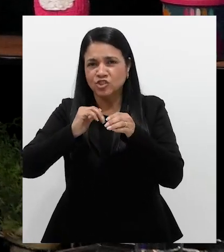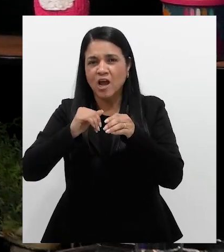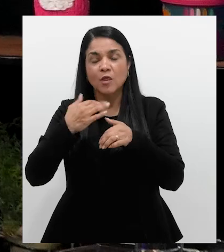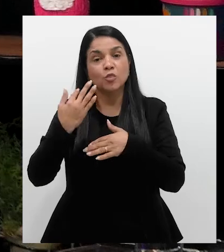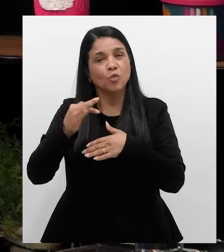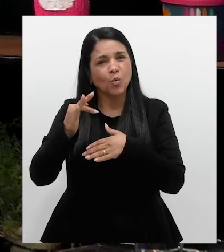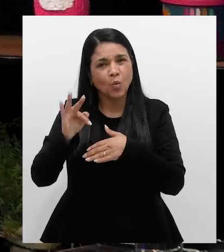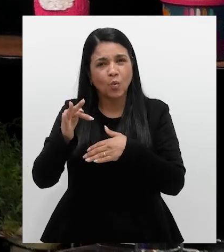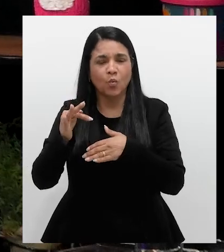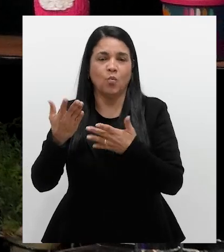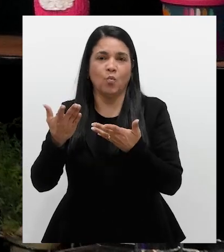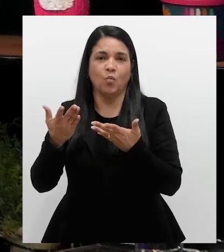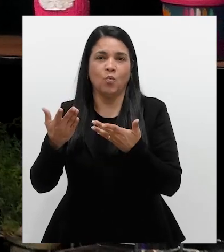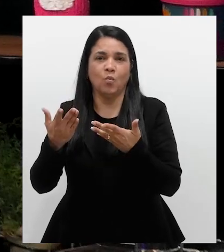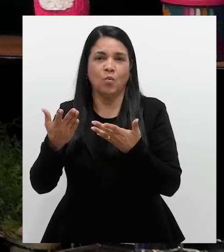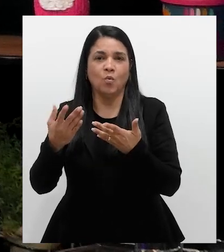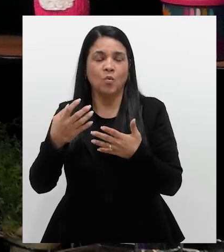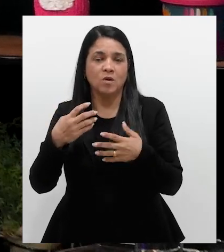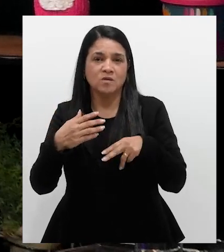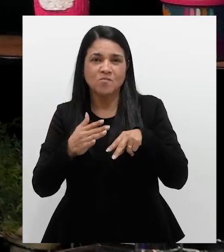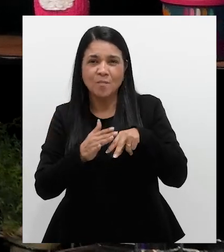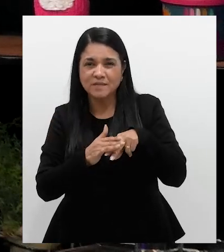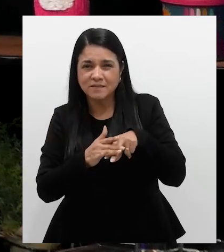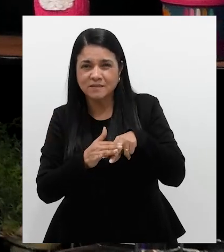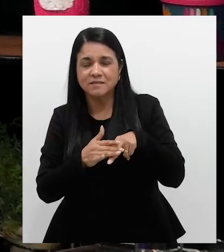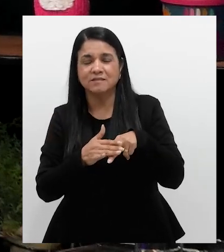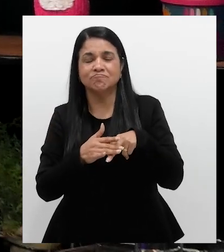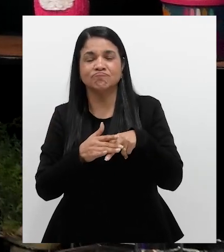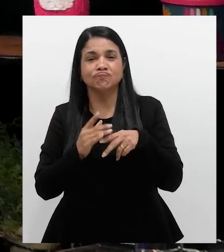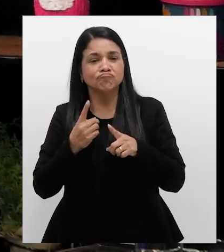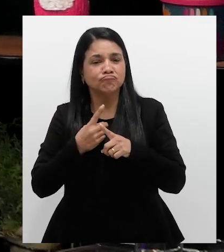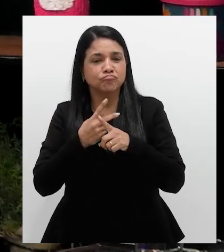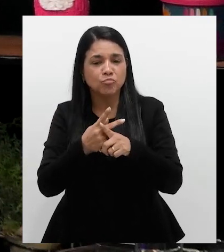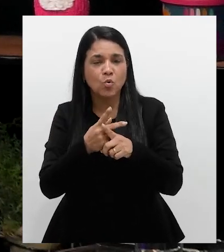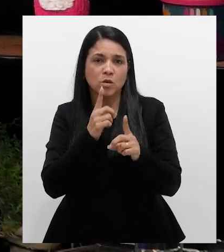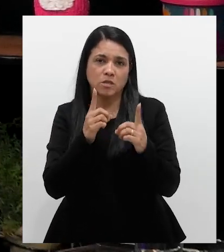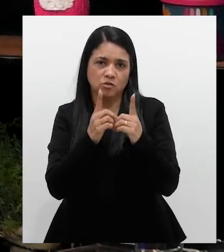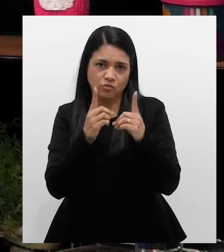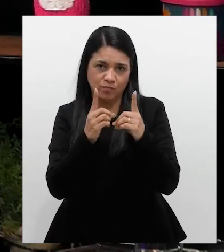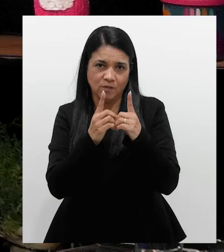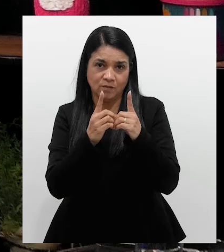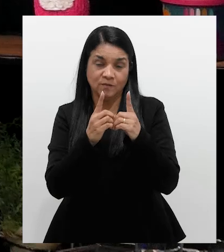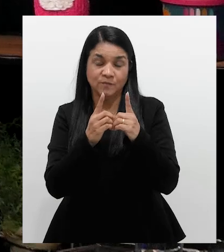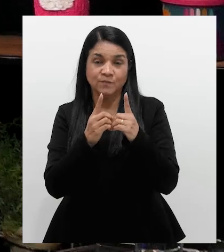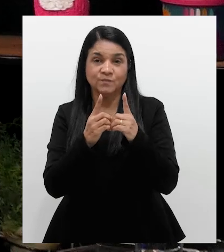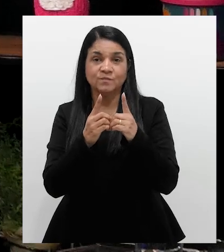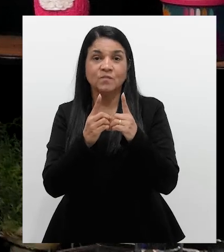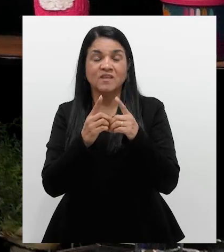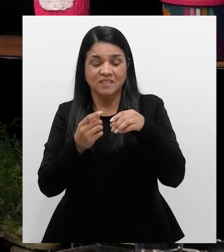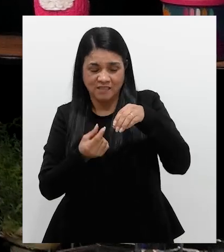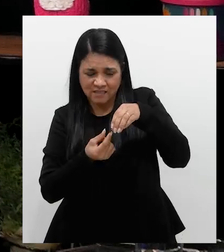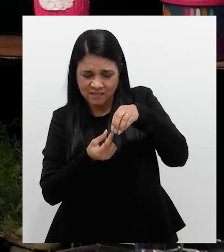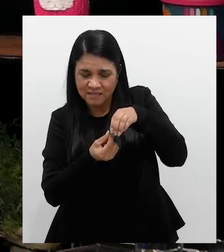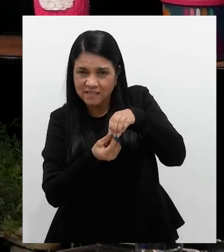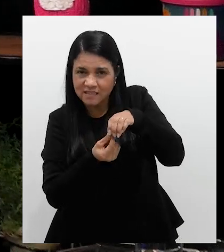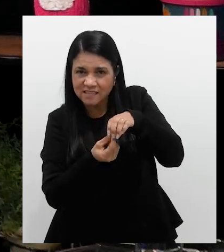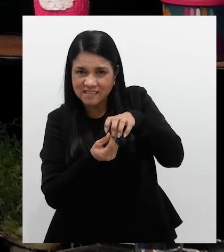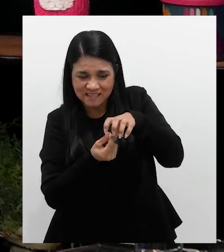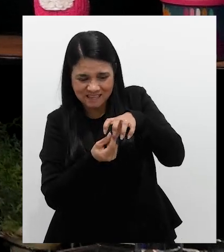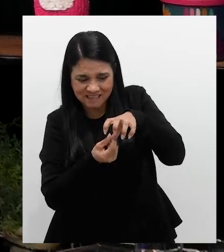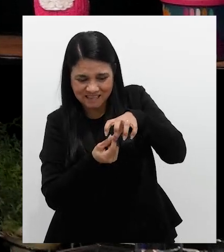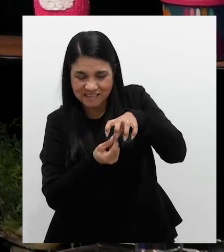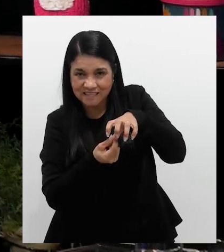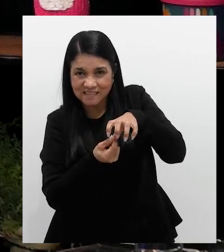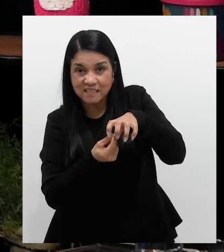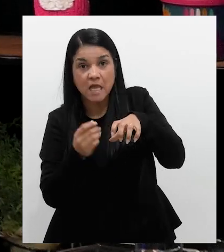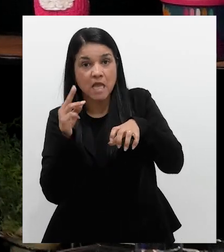remover aquela dor que aquele paciente sentiu e que fez ele procurar o atendimento. Muitas das vezes, um tratamento de canal ele é